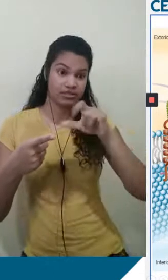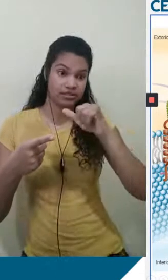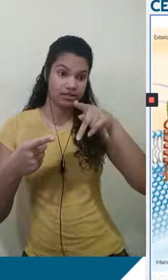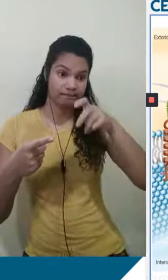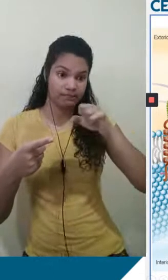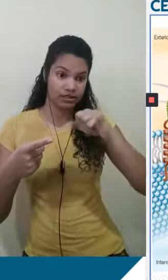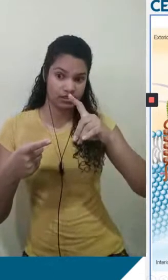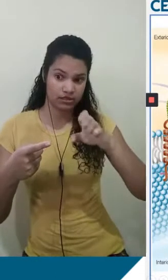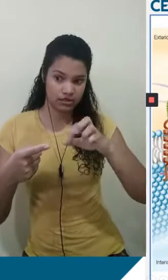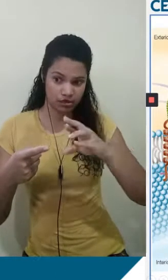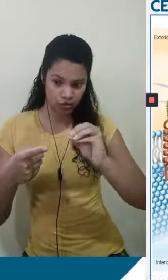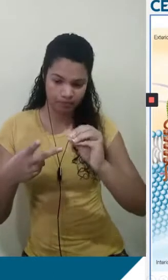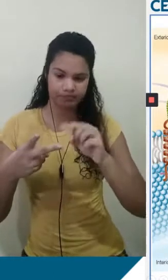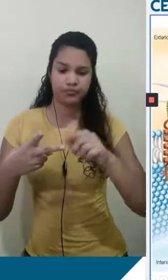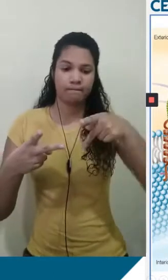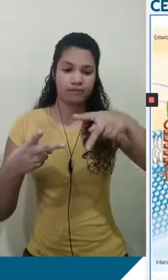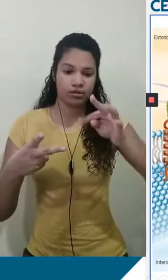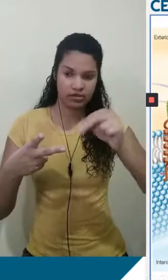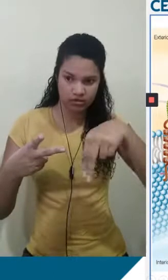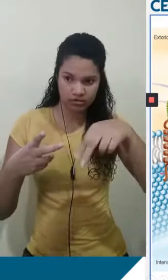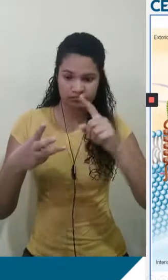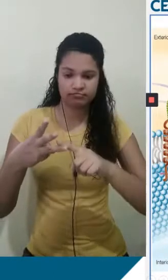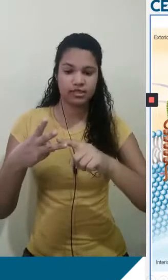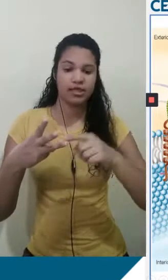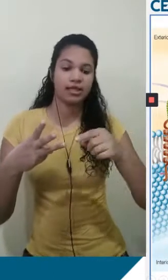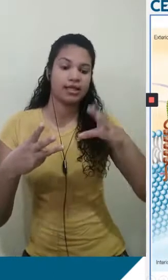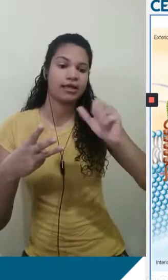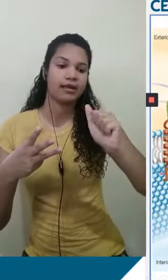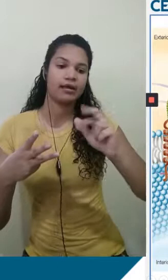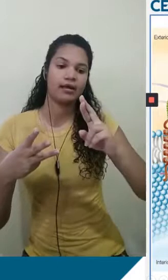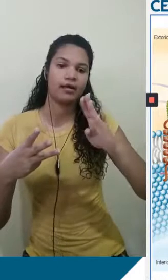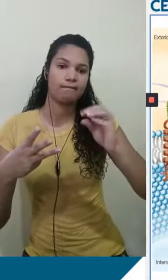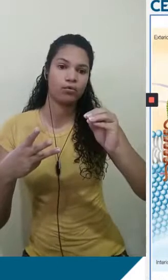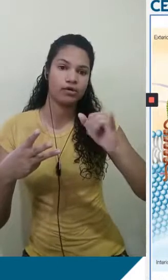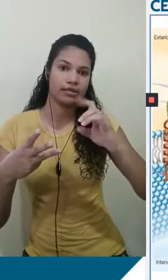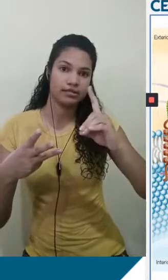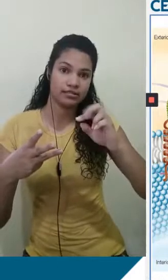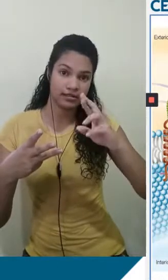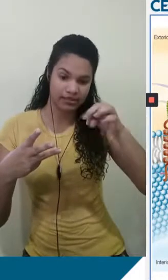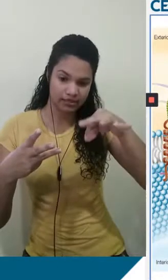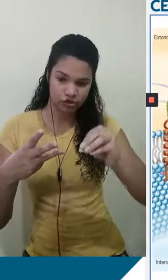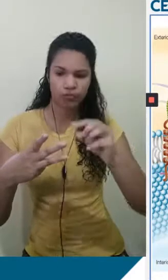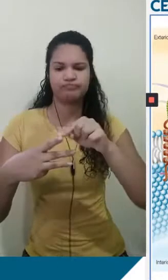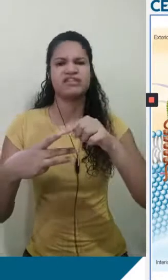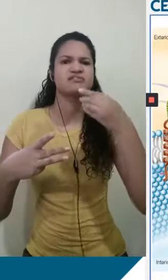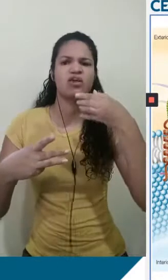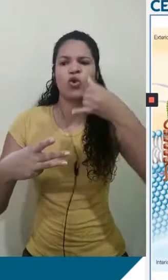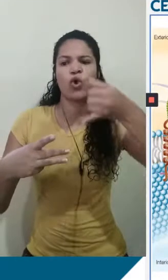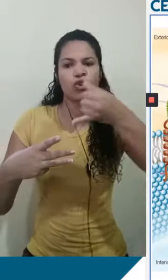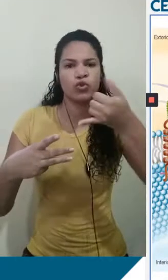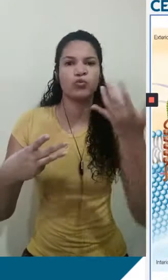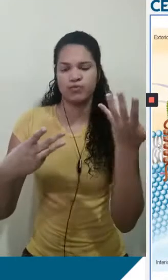camada chamada bicamada de fosfolipídios, na qual proteínas são inseridas nesta